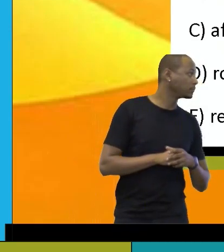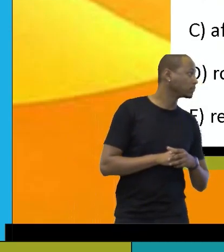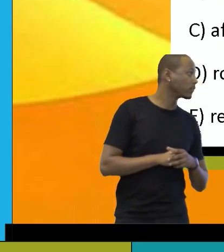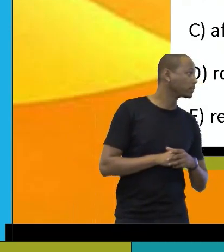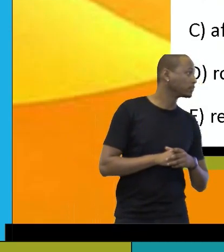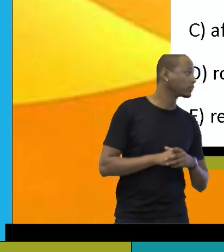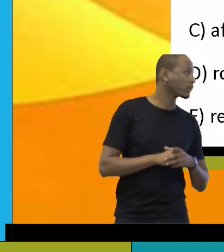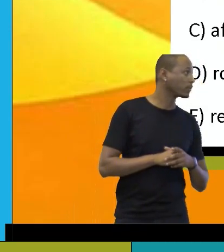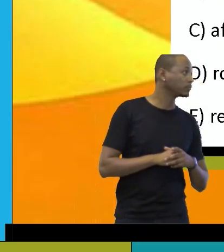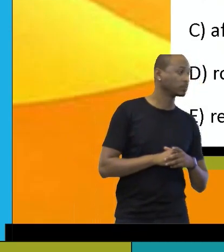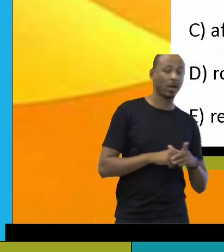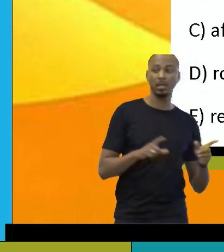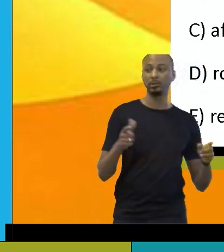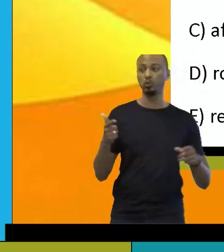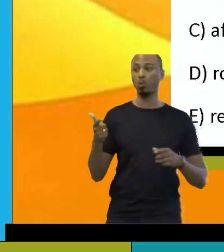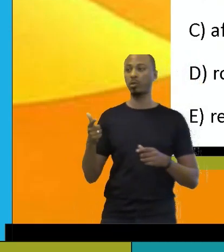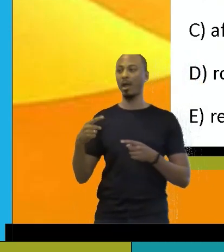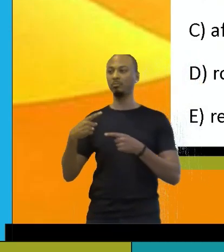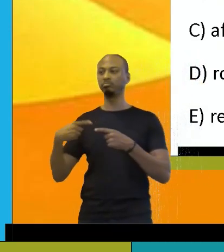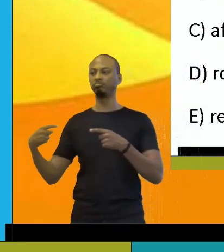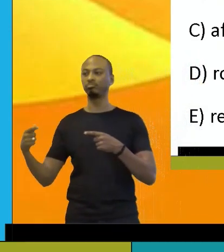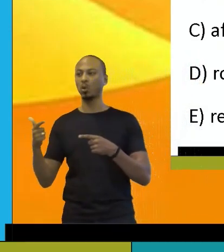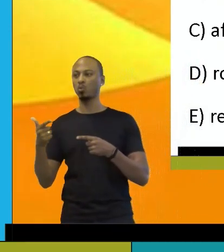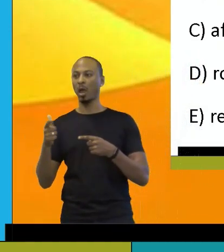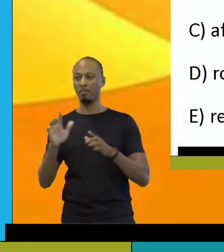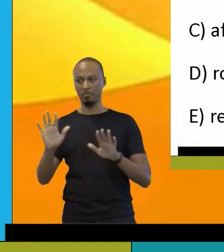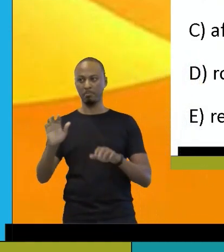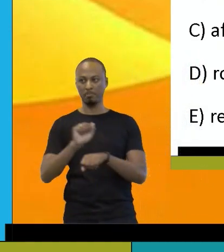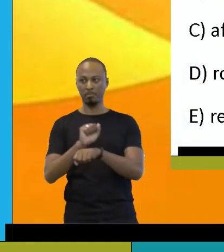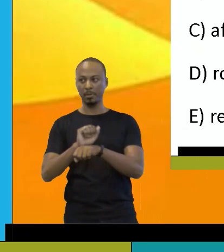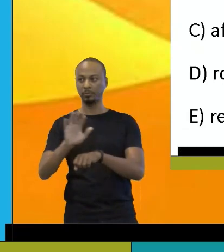eu estou sem um material físico.